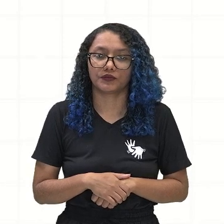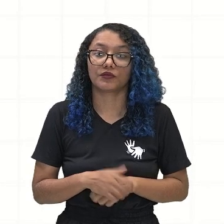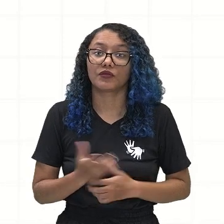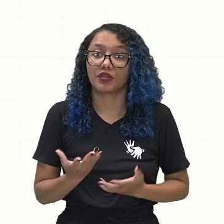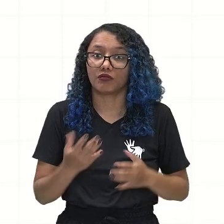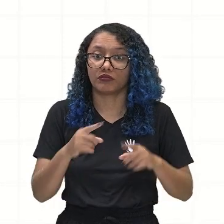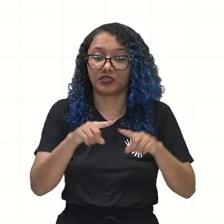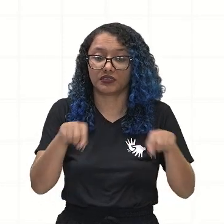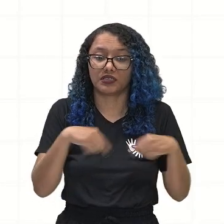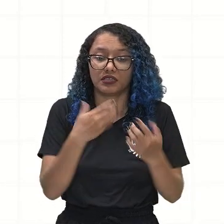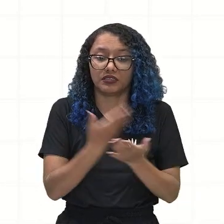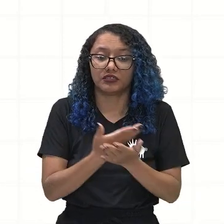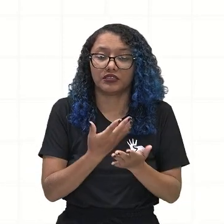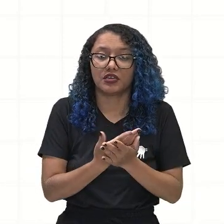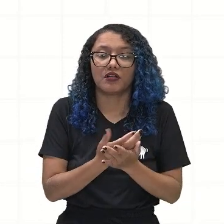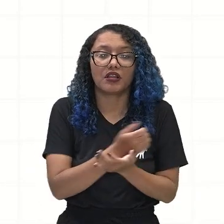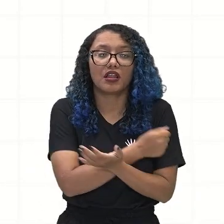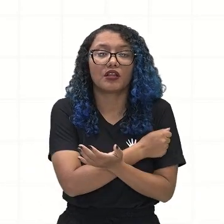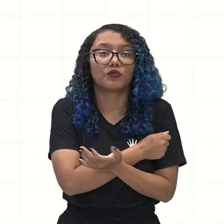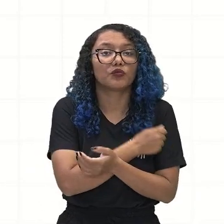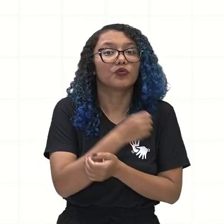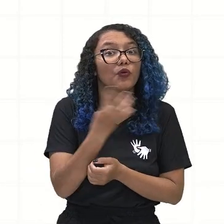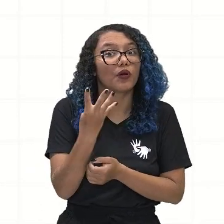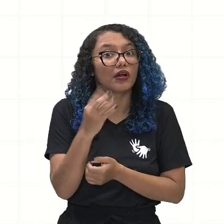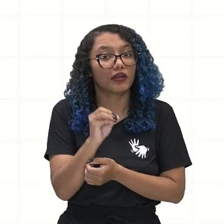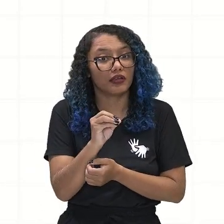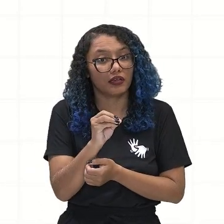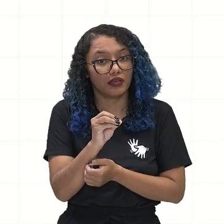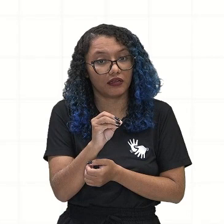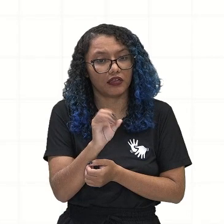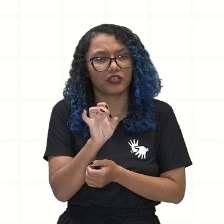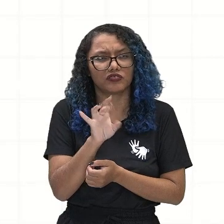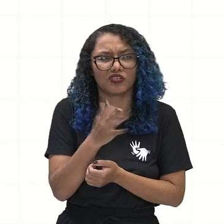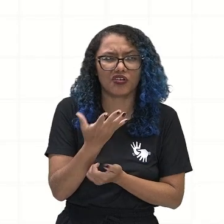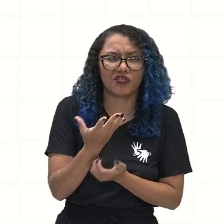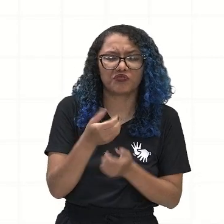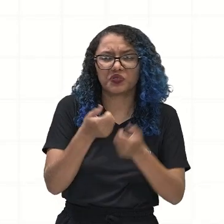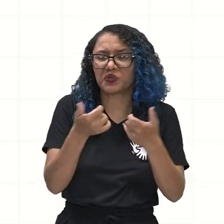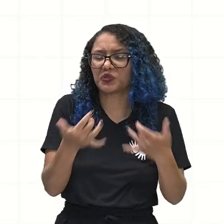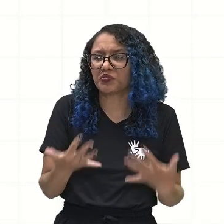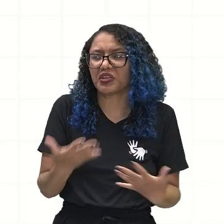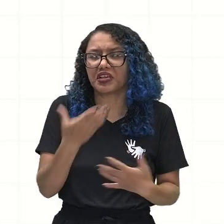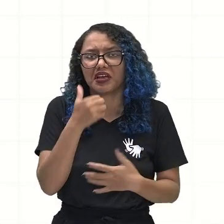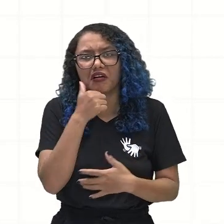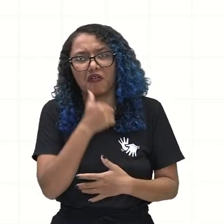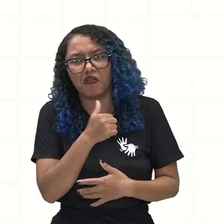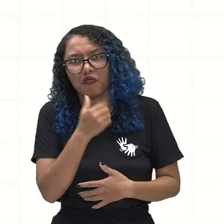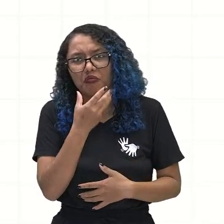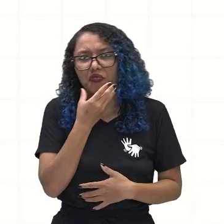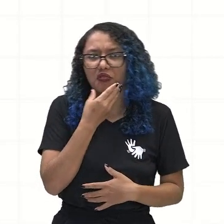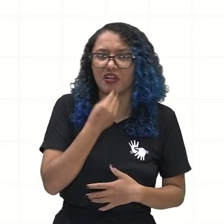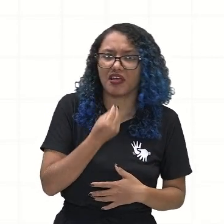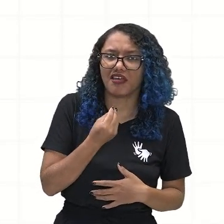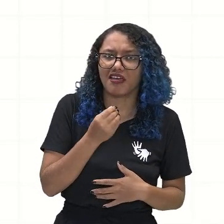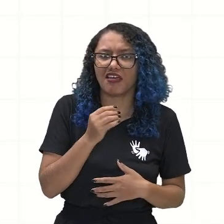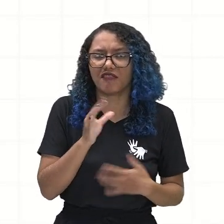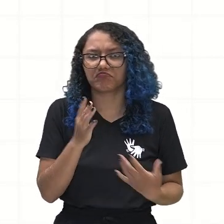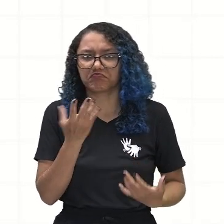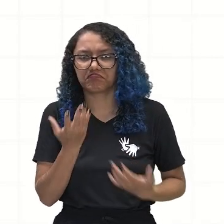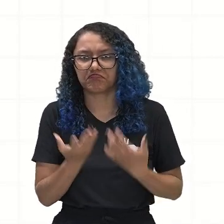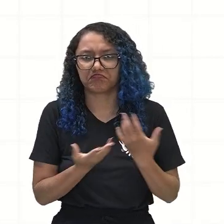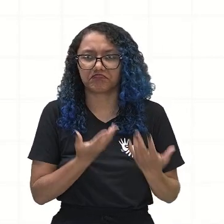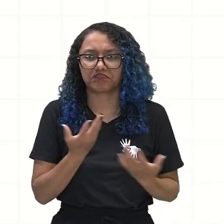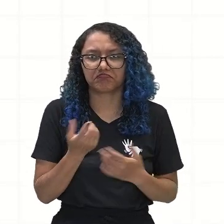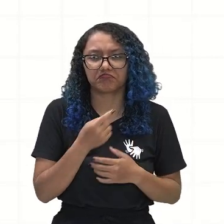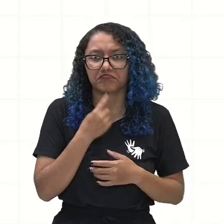alunos. Só essa frase, ela não estava me dizendo se tinha menino, se tinha só menina. E aí eu continuei lendo e identifiquei, opa,